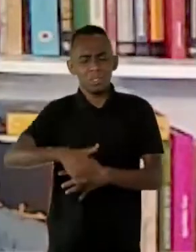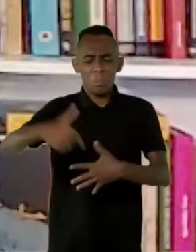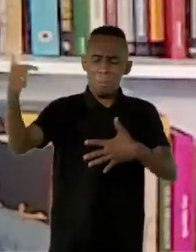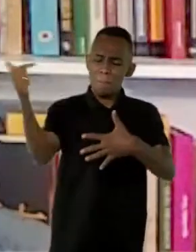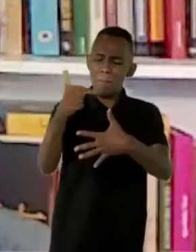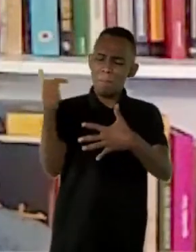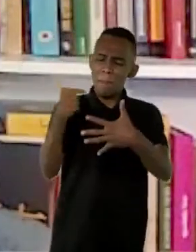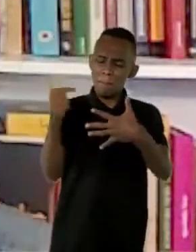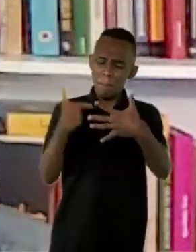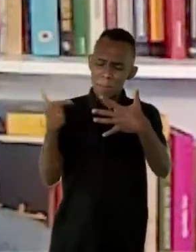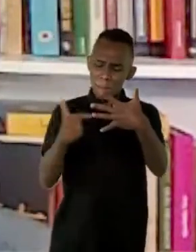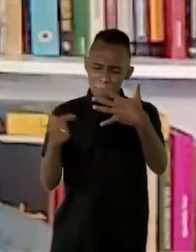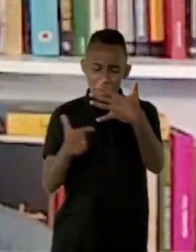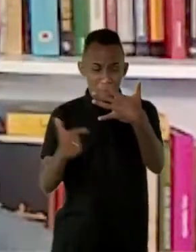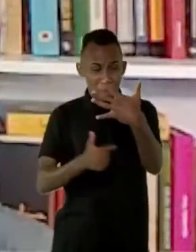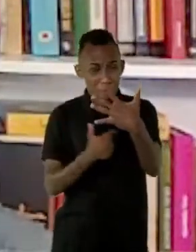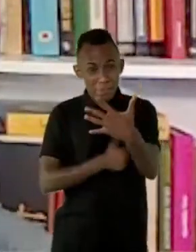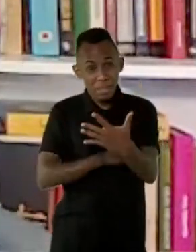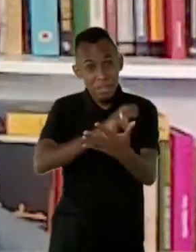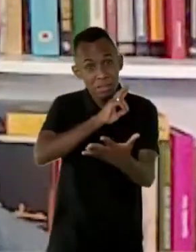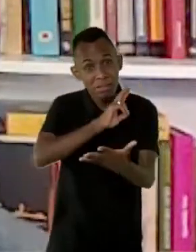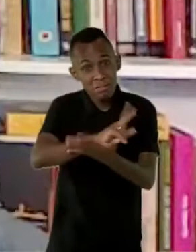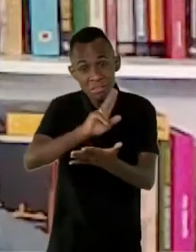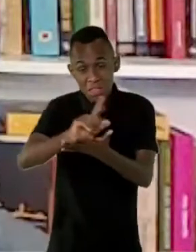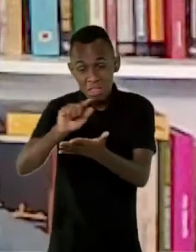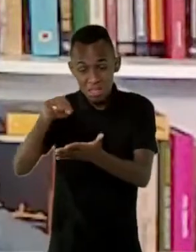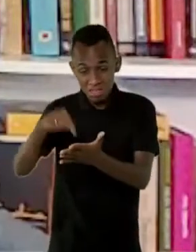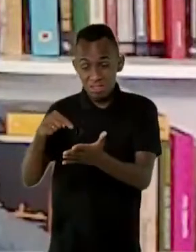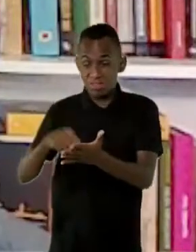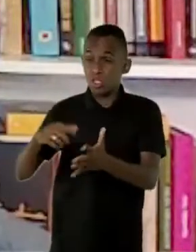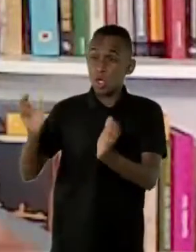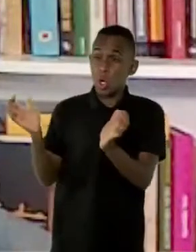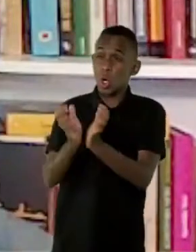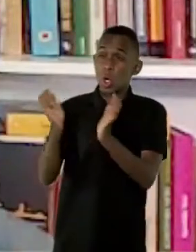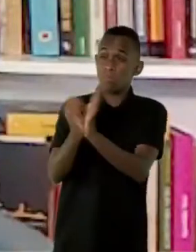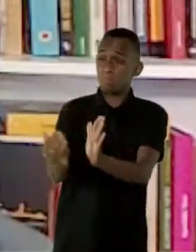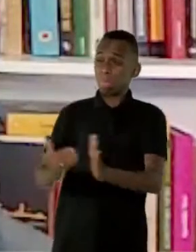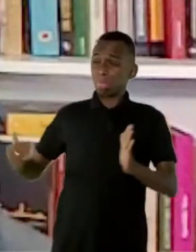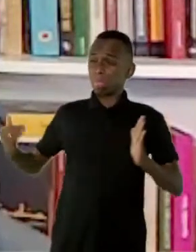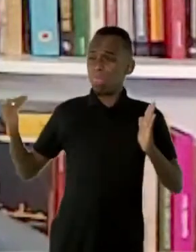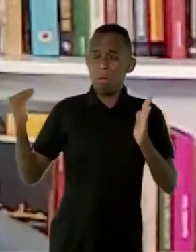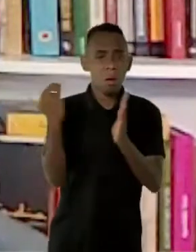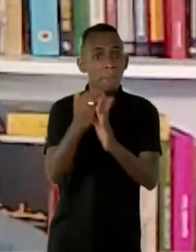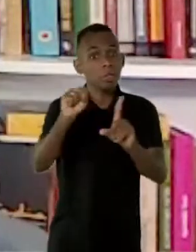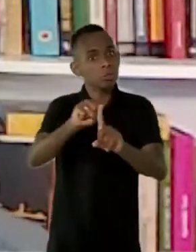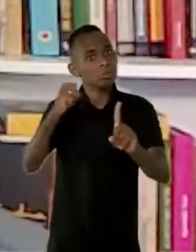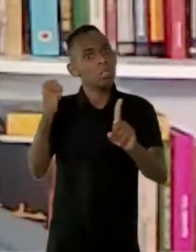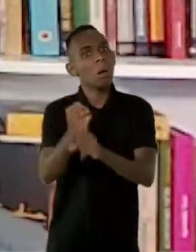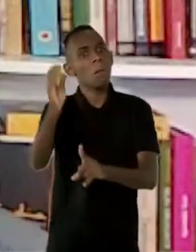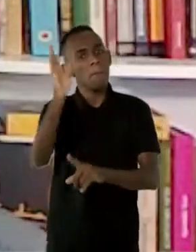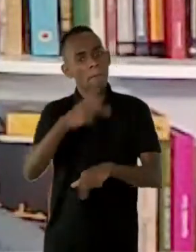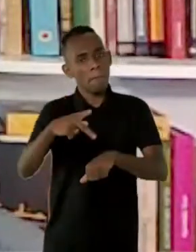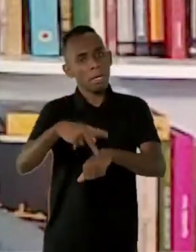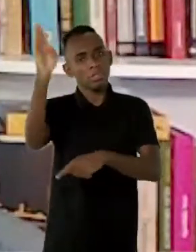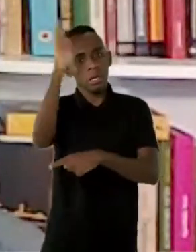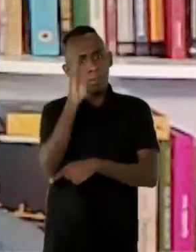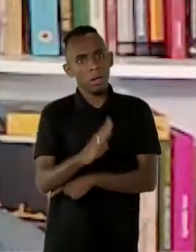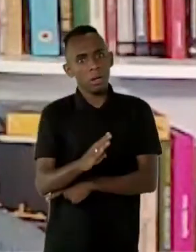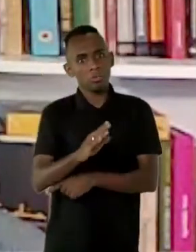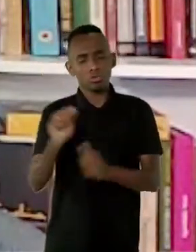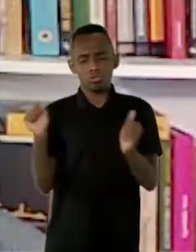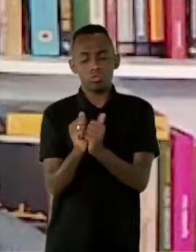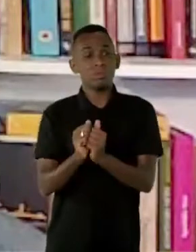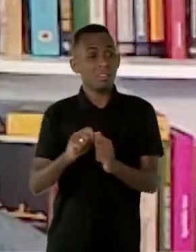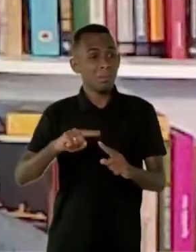Quadros. A Carolina tem foto com a nata da sociedade brasileira, a melhor nata da sociedade brasileira. Mas todo mundo acha que